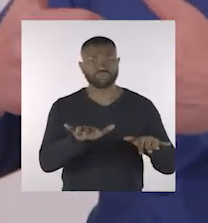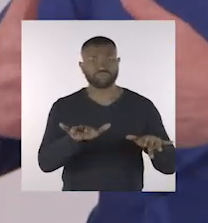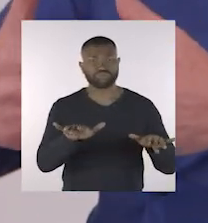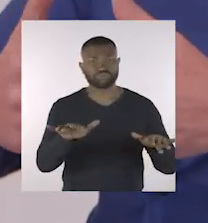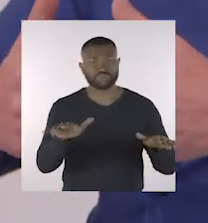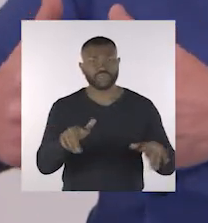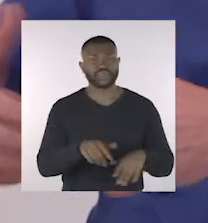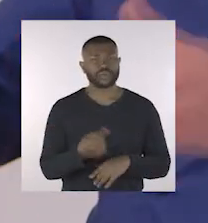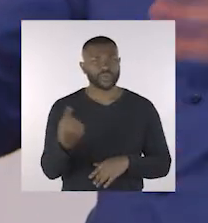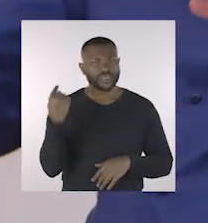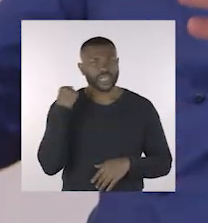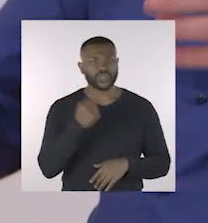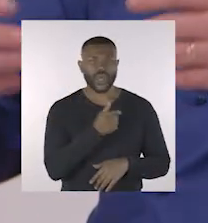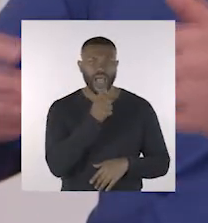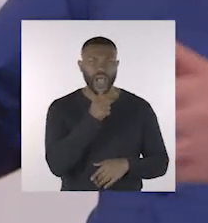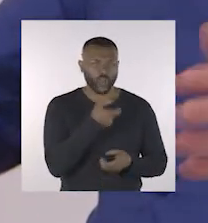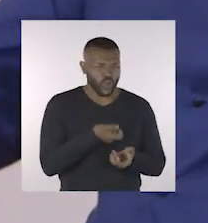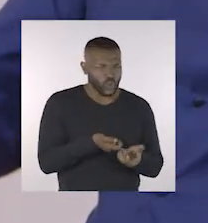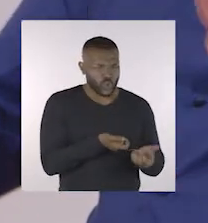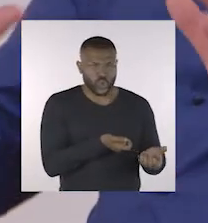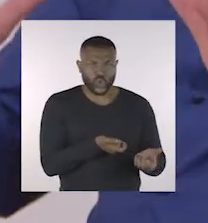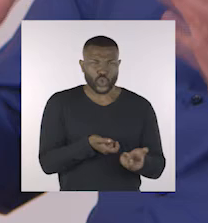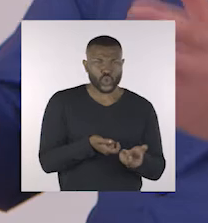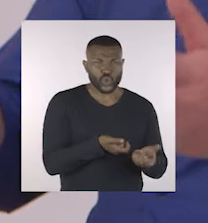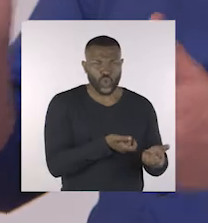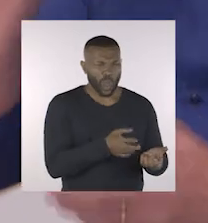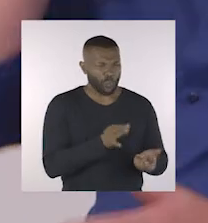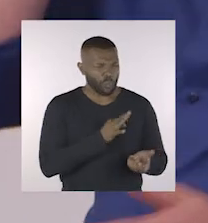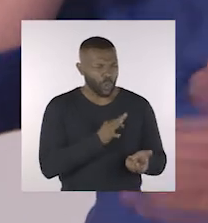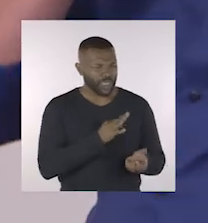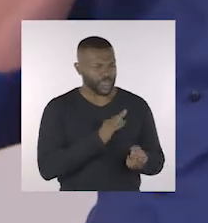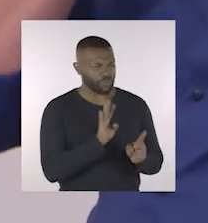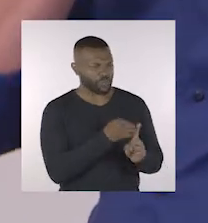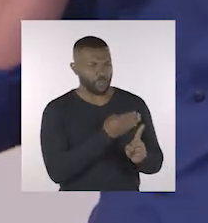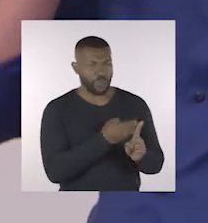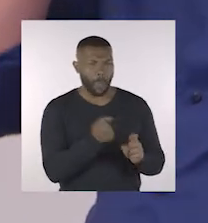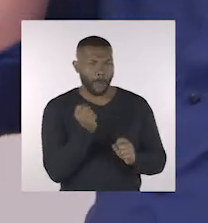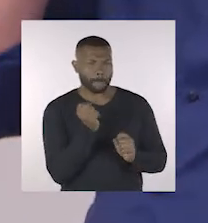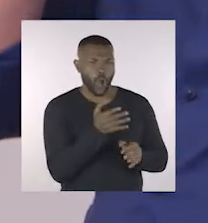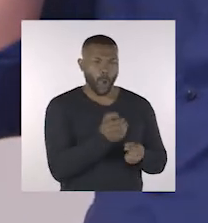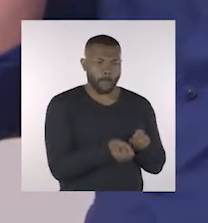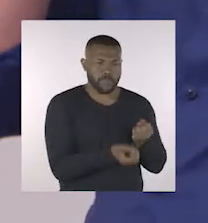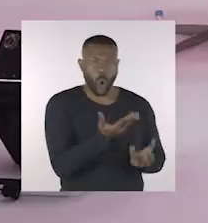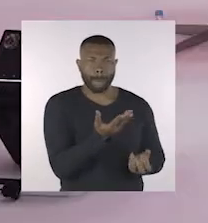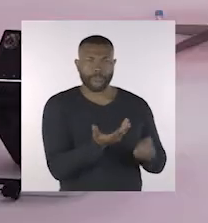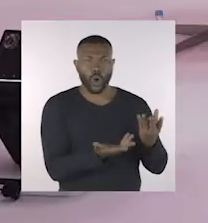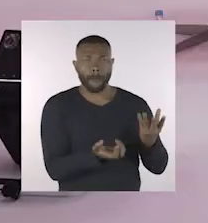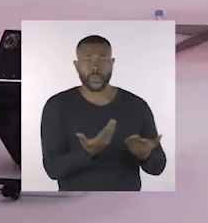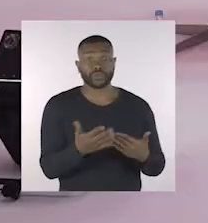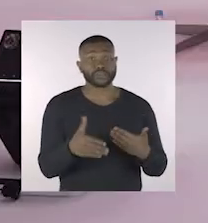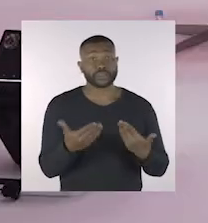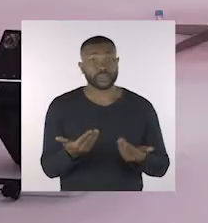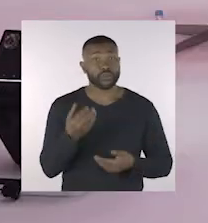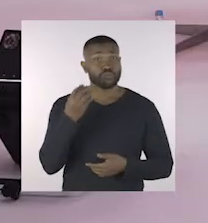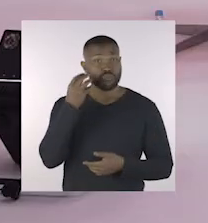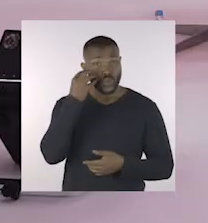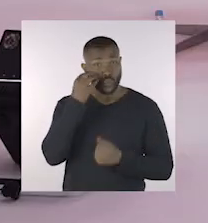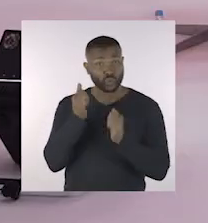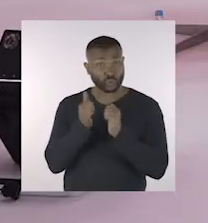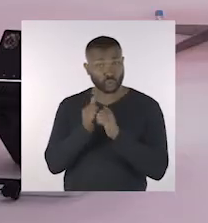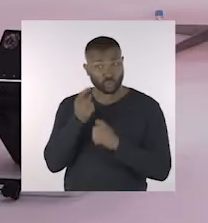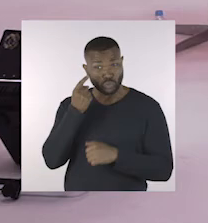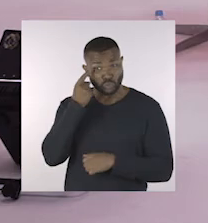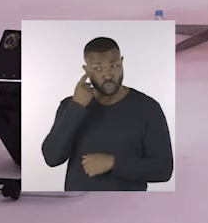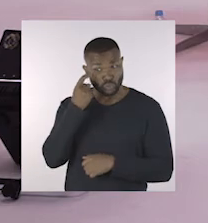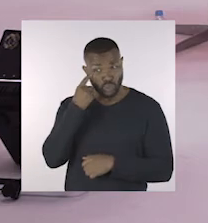né jogaram assim jato de água polícia bomba de gás lacrimogêneo bombas de gás o jeito que então o governo do